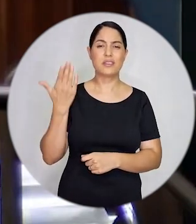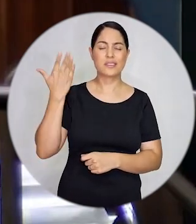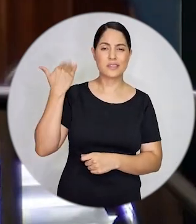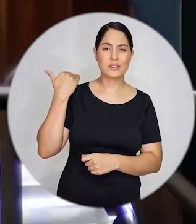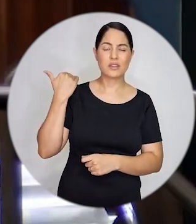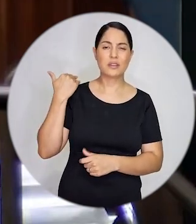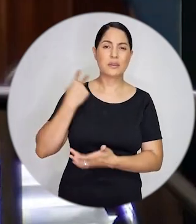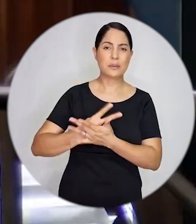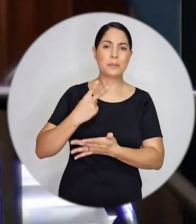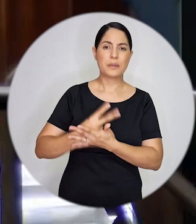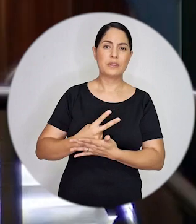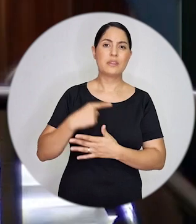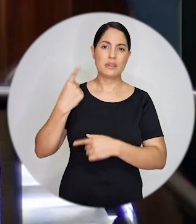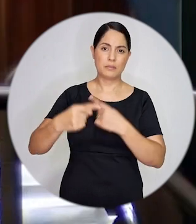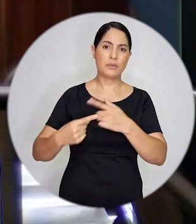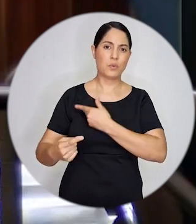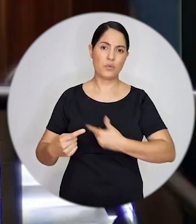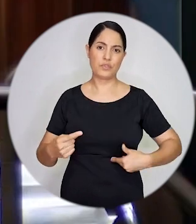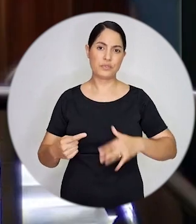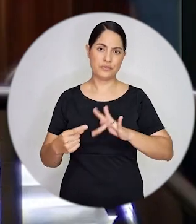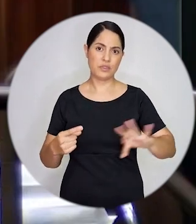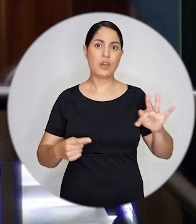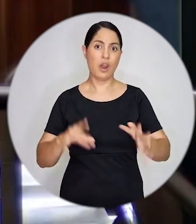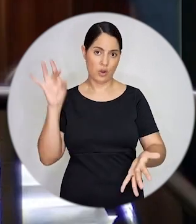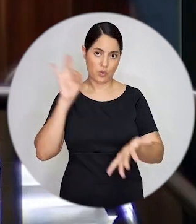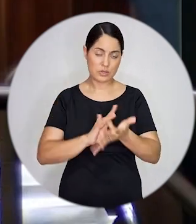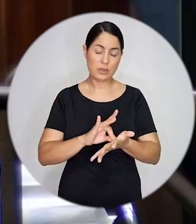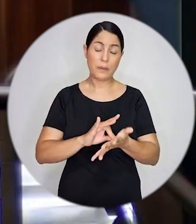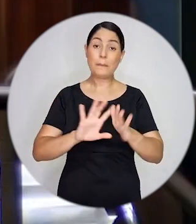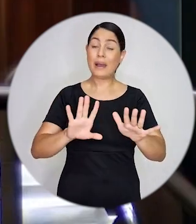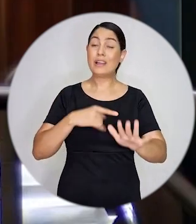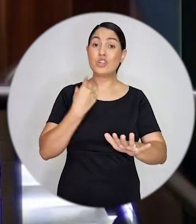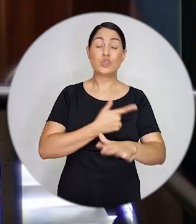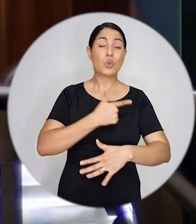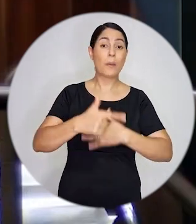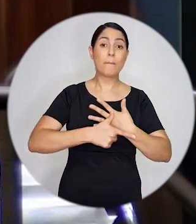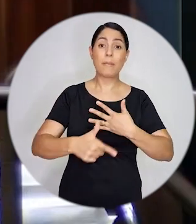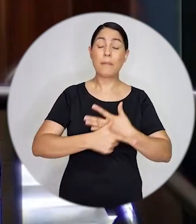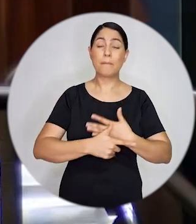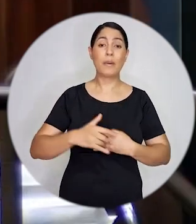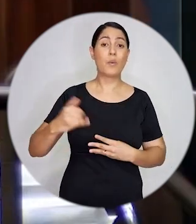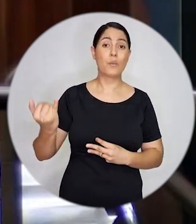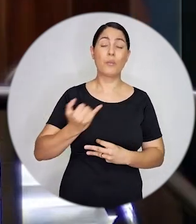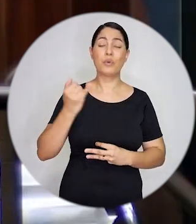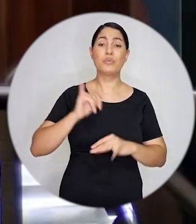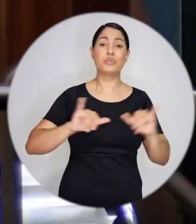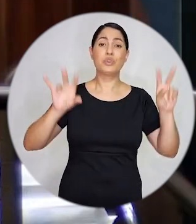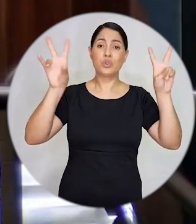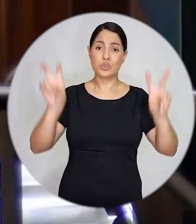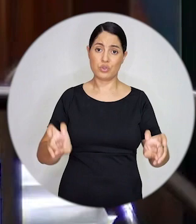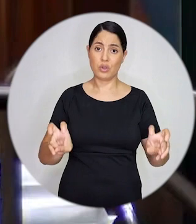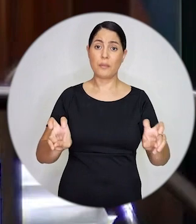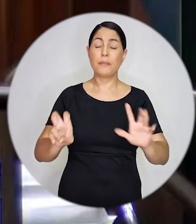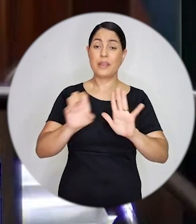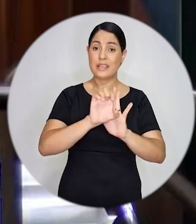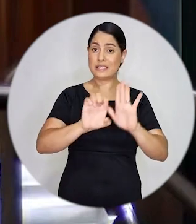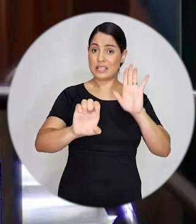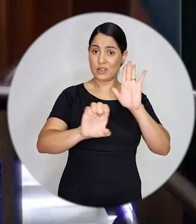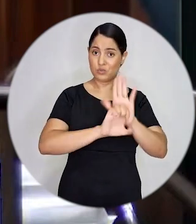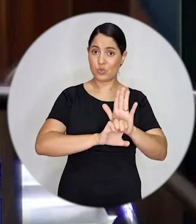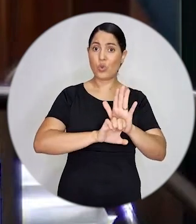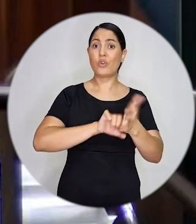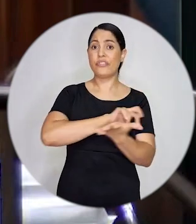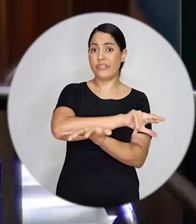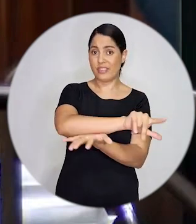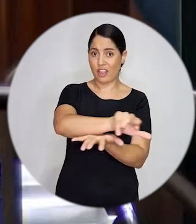2016 é possível o uso do nome social, que foi reconhecido antes do próprio governo federal. Nós tivemos um papel fundamental na redação do Estatuto